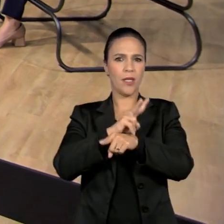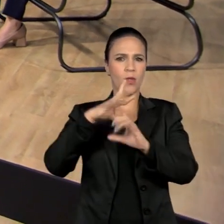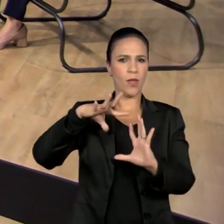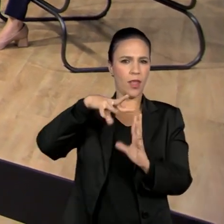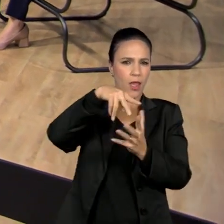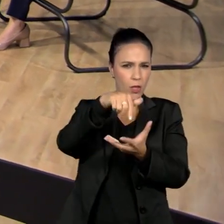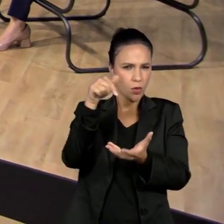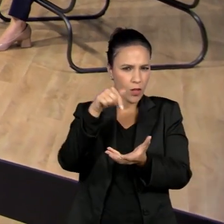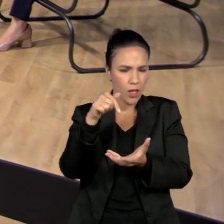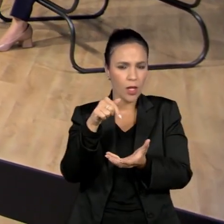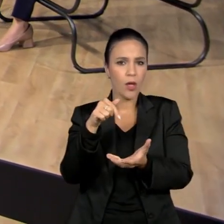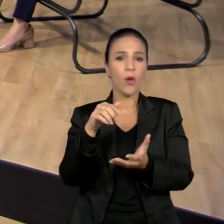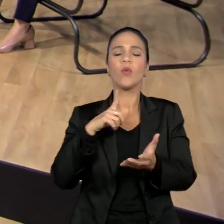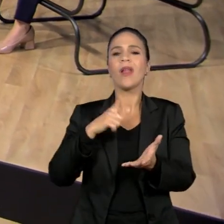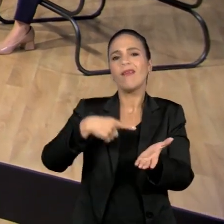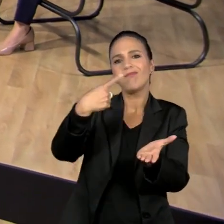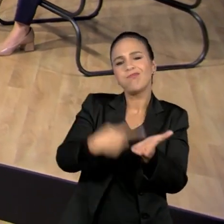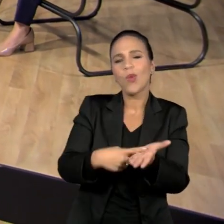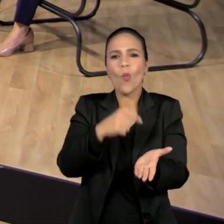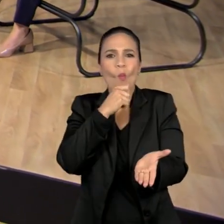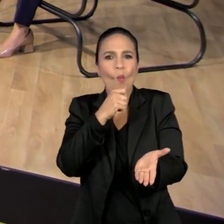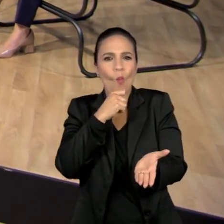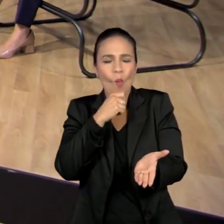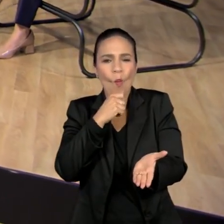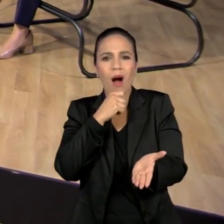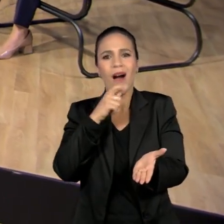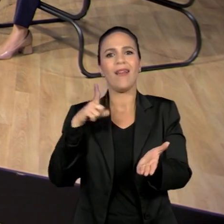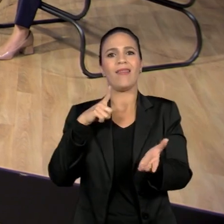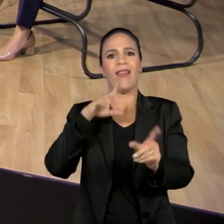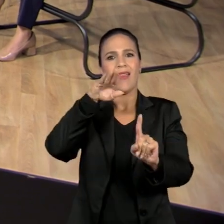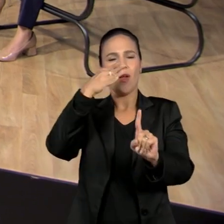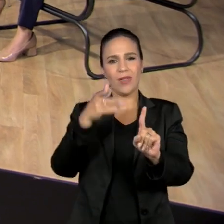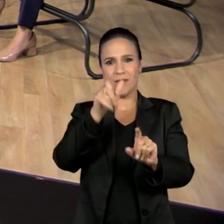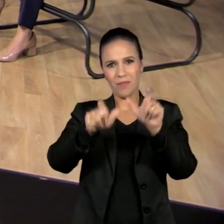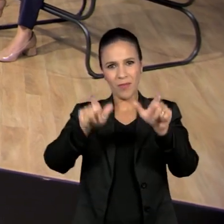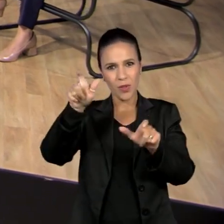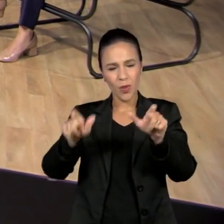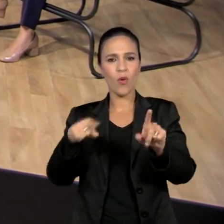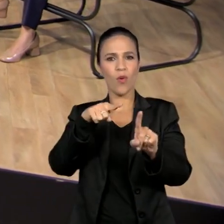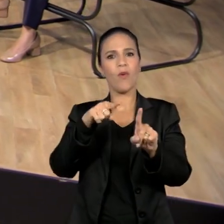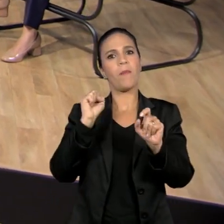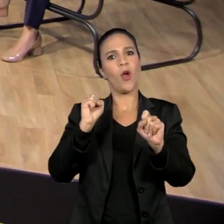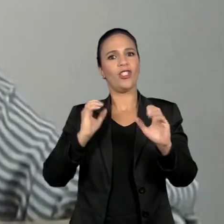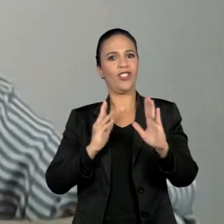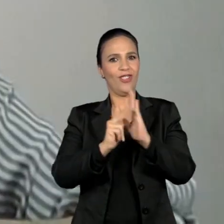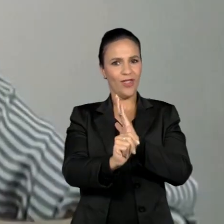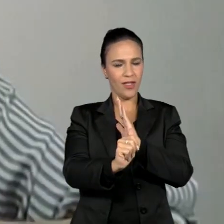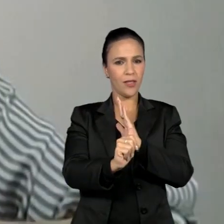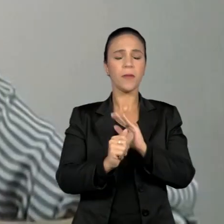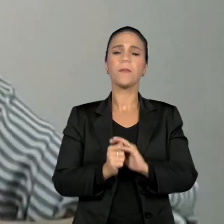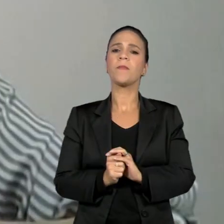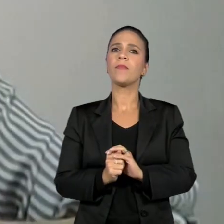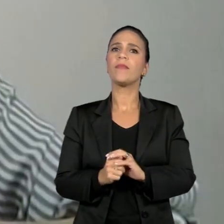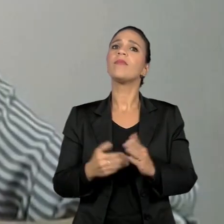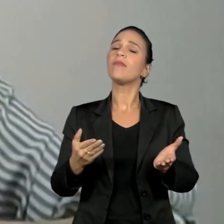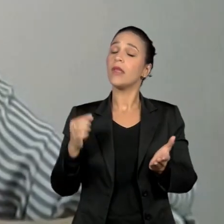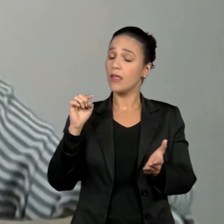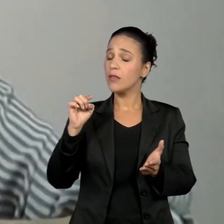outra escolha. Eu acho que essa é a última escolha, num caminho onde eles já têm tentado outras possibilidades, né,